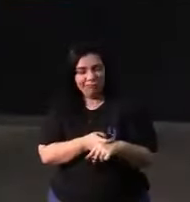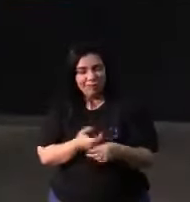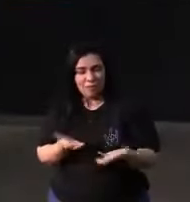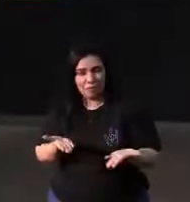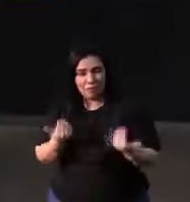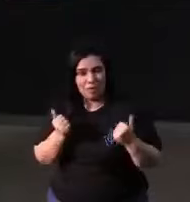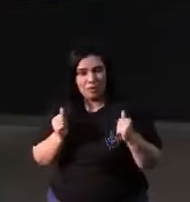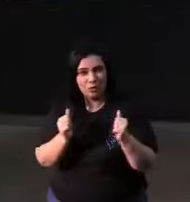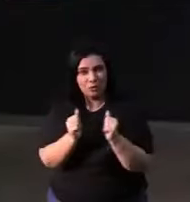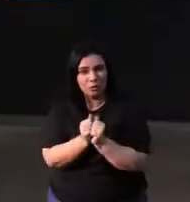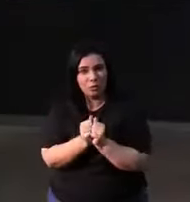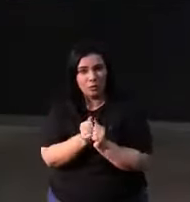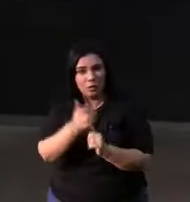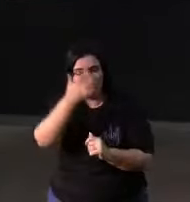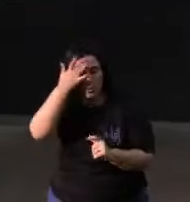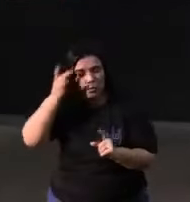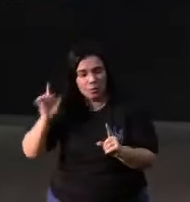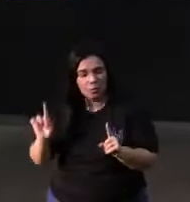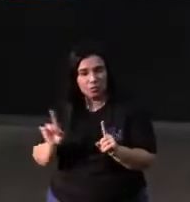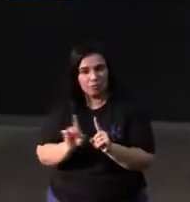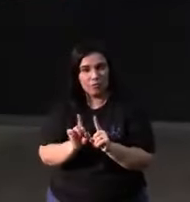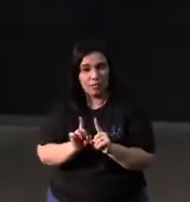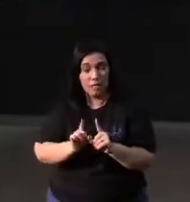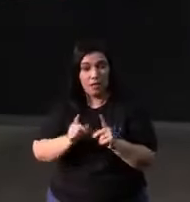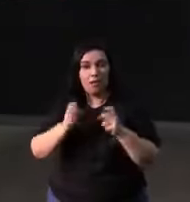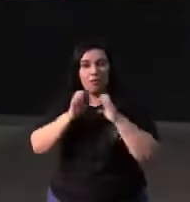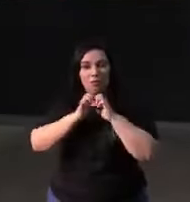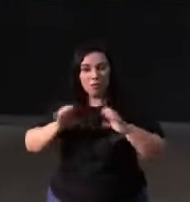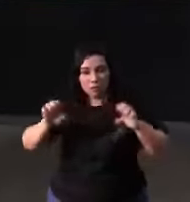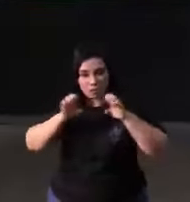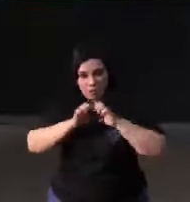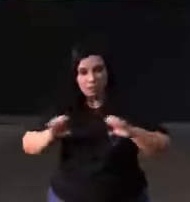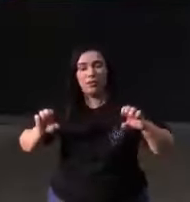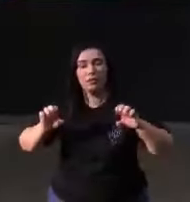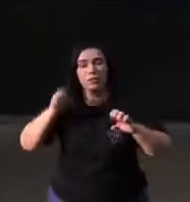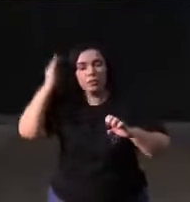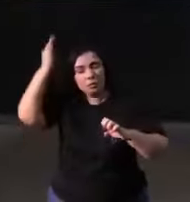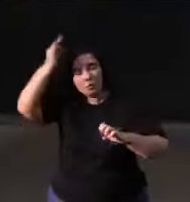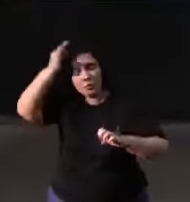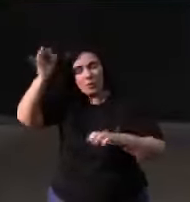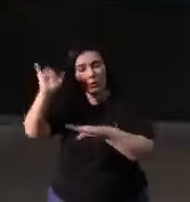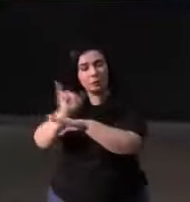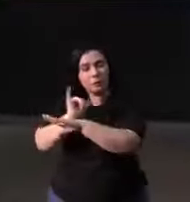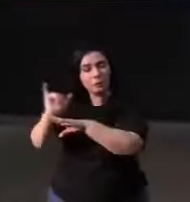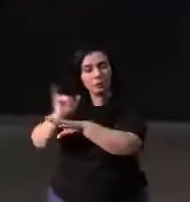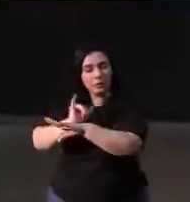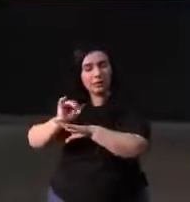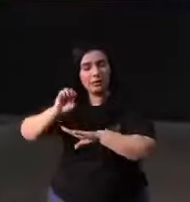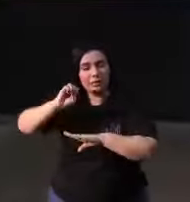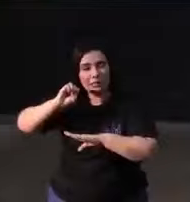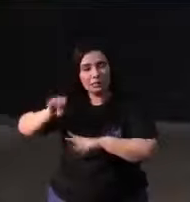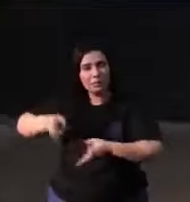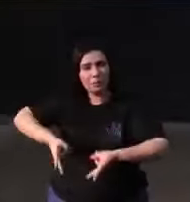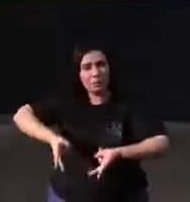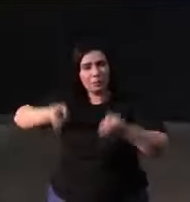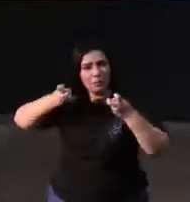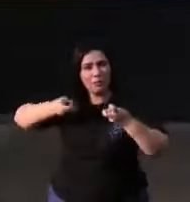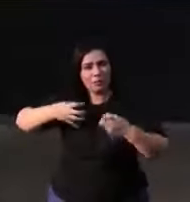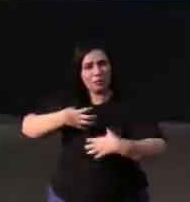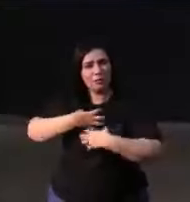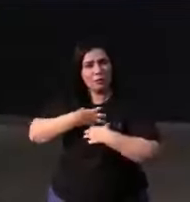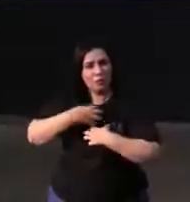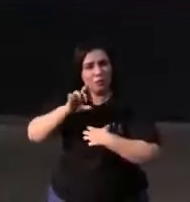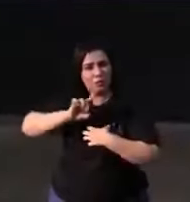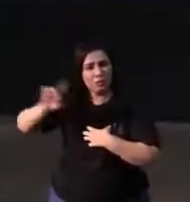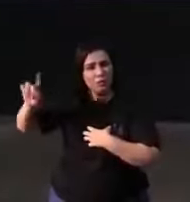Não endureça o teu coração. A palavra foi pregada, o Espírito está trabalhando, E se você ouviu Deus falar o teu coração,